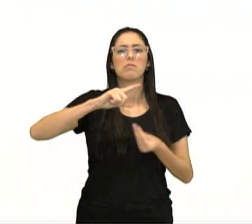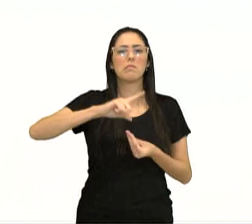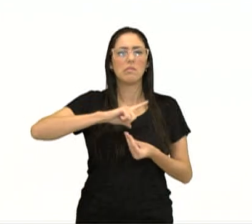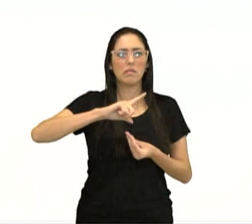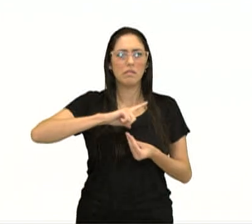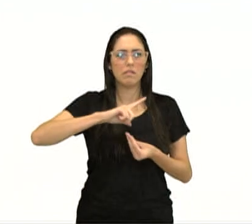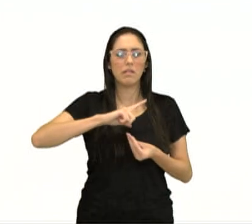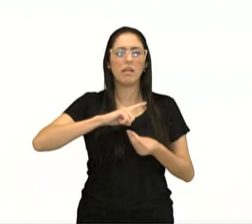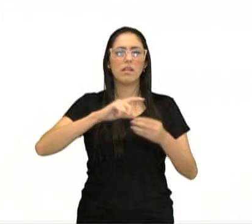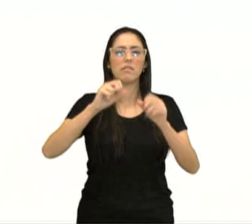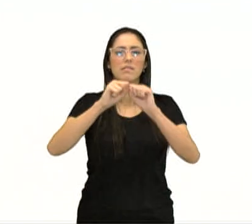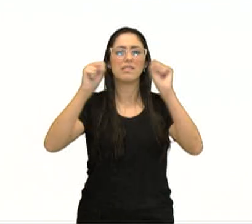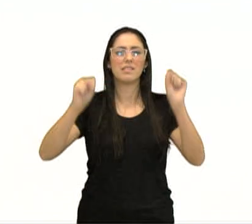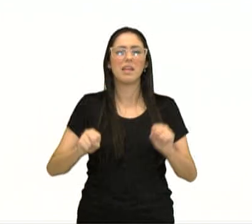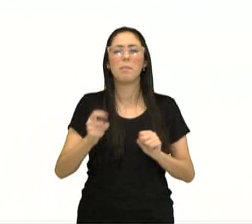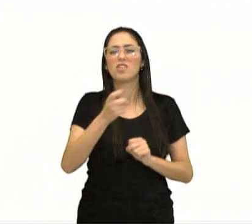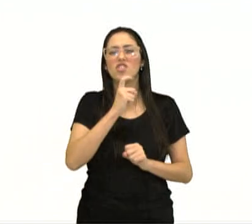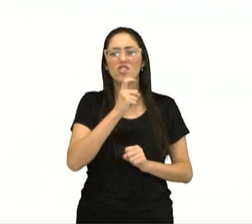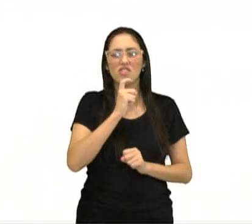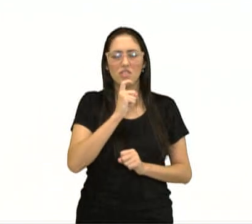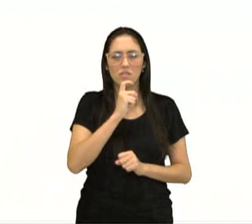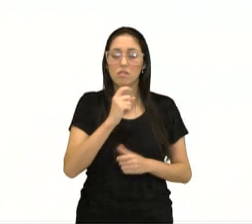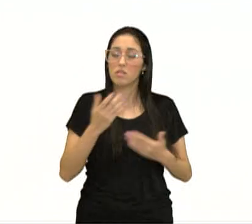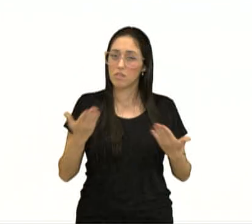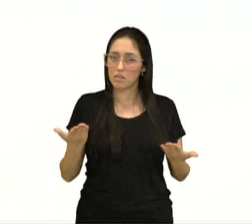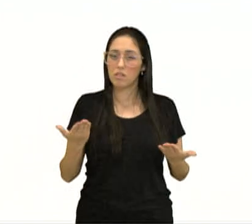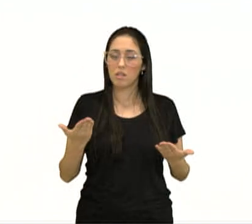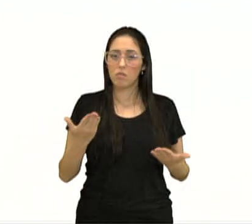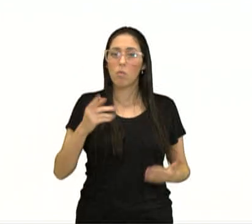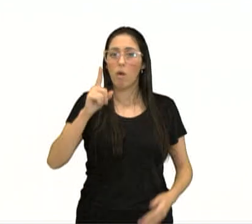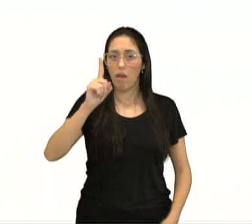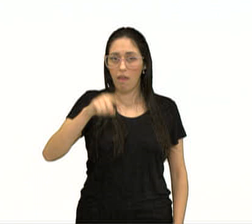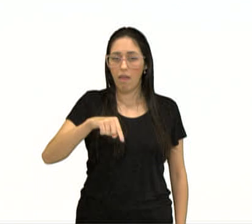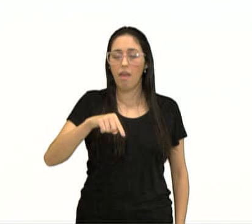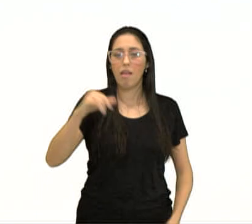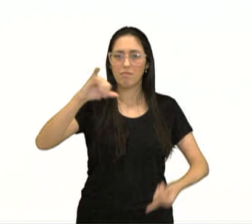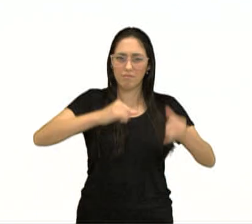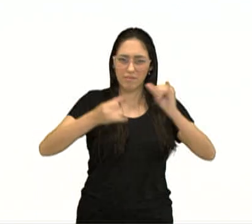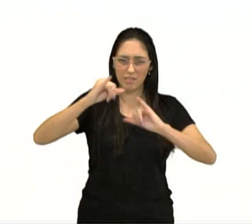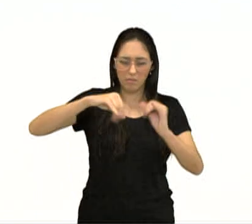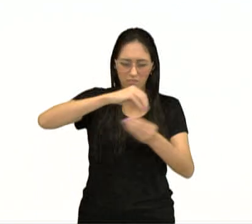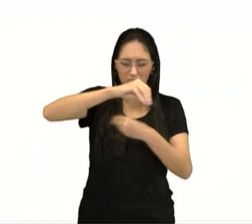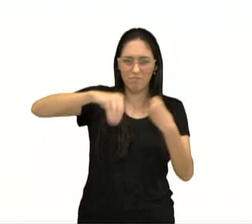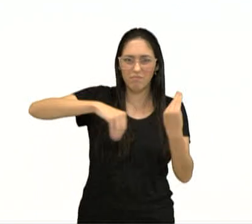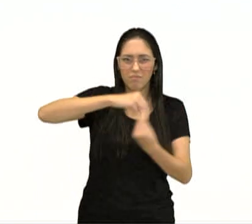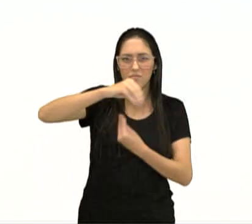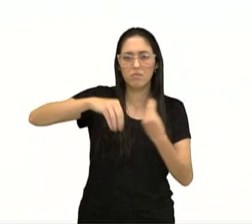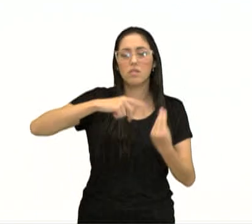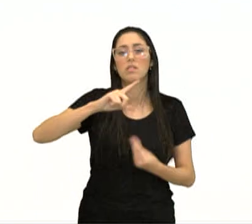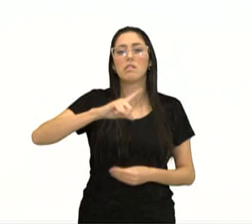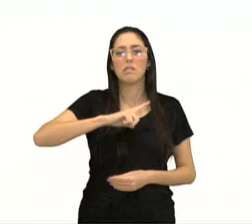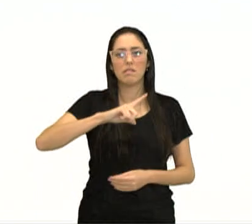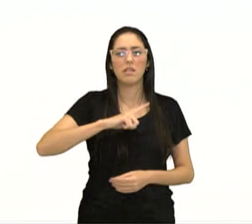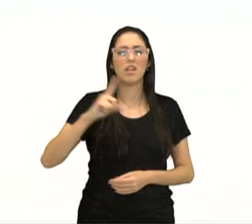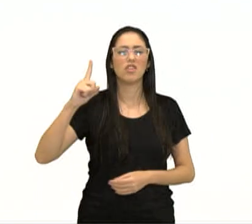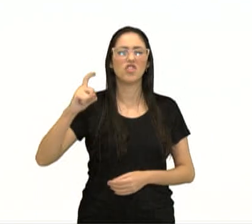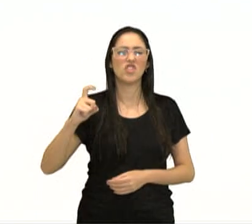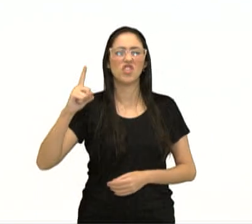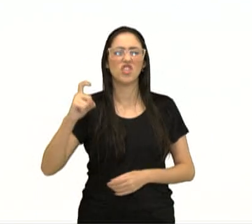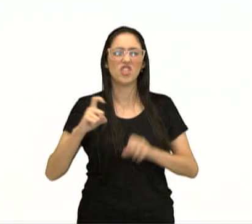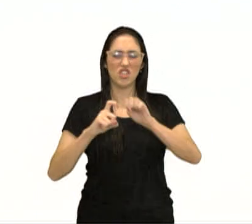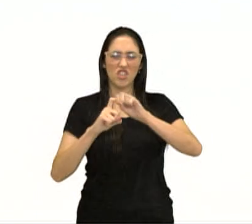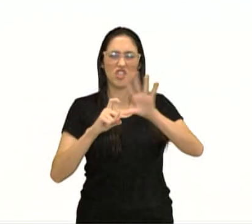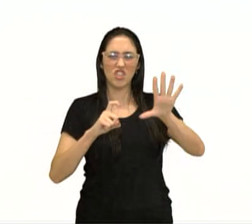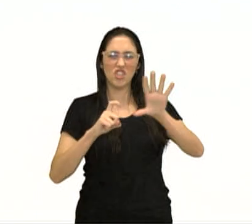sistemas de refrigeração. Então é um determinado composto químico que estava muito presente nos sprays e também